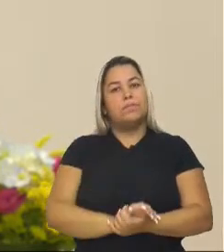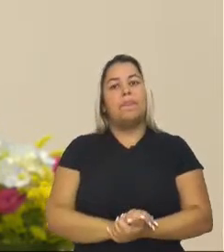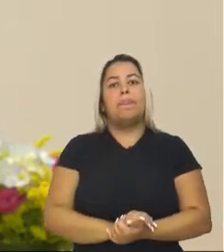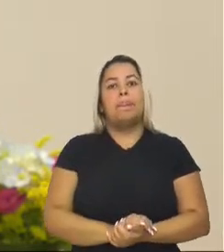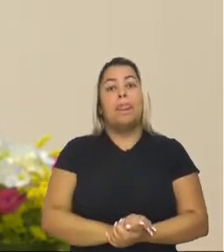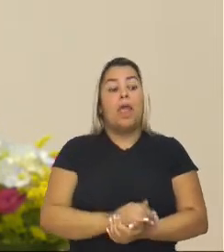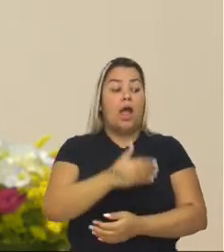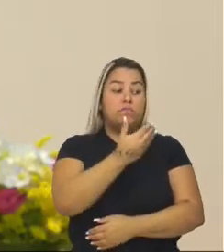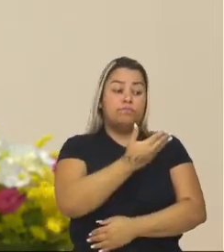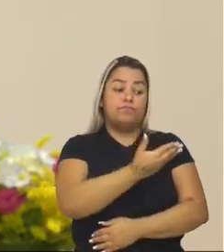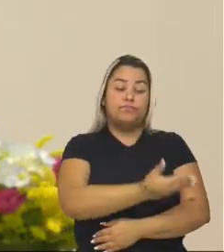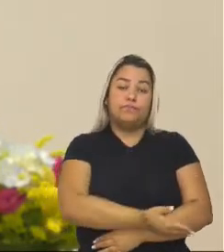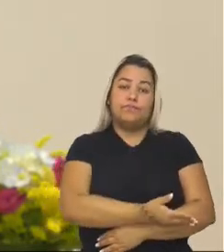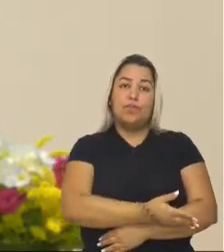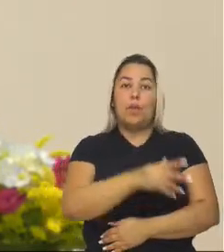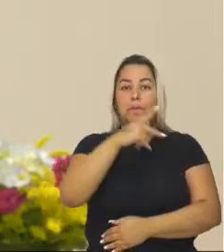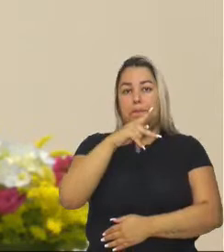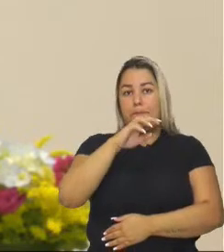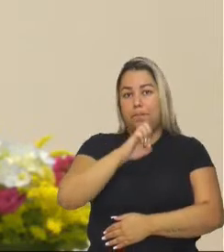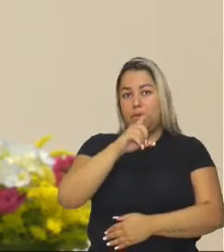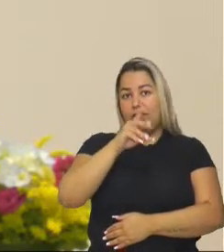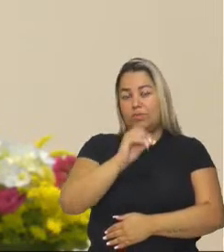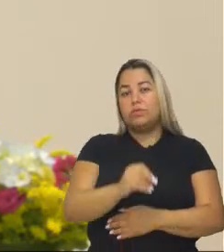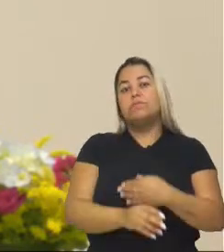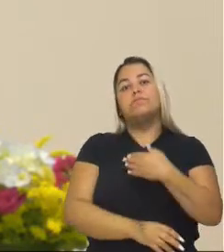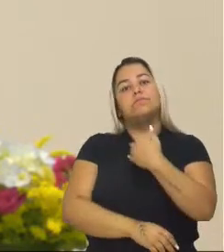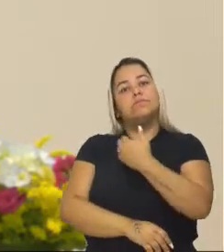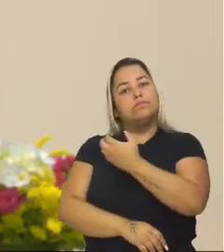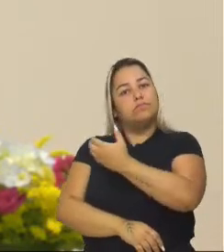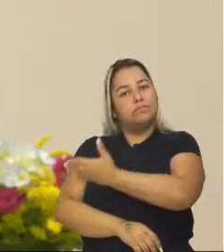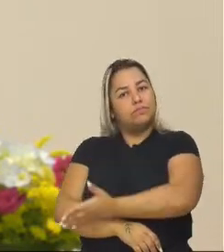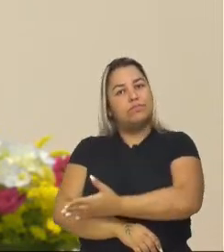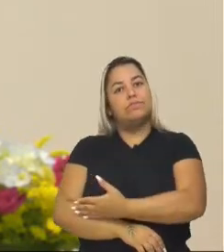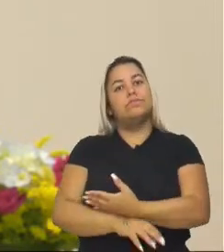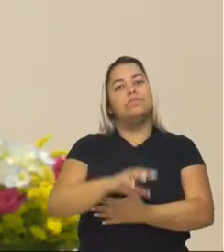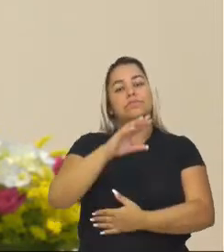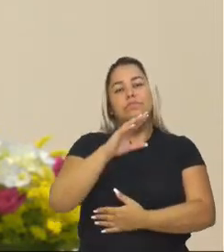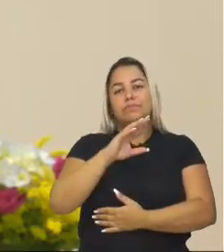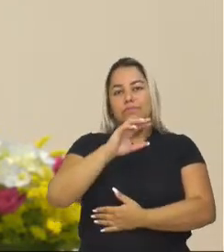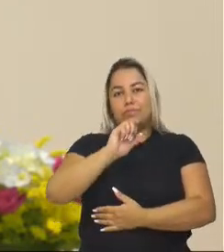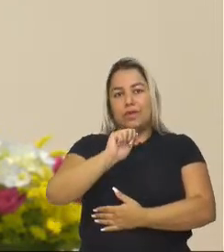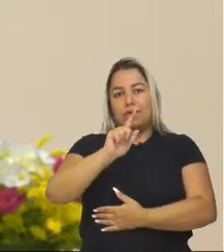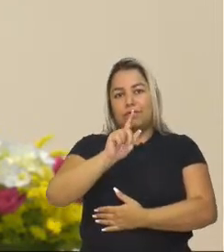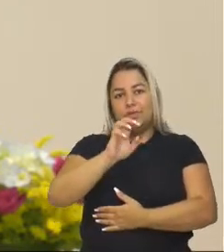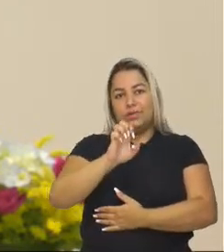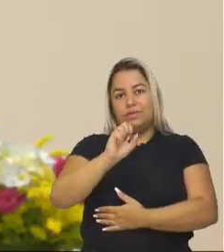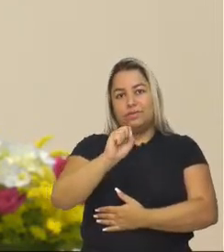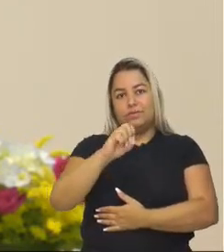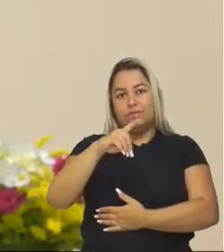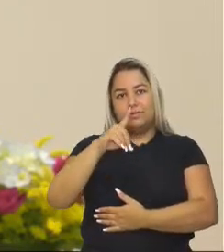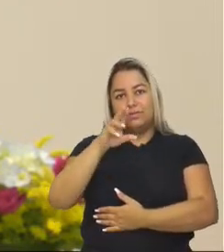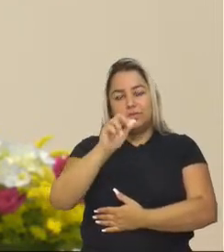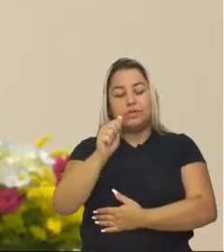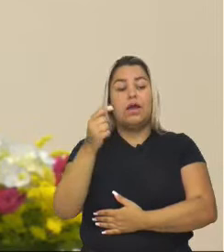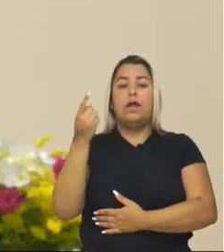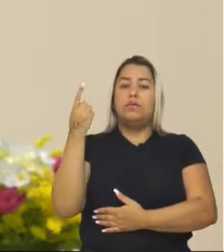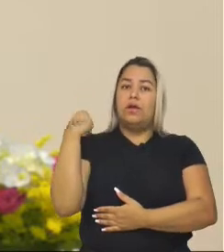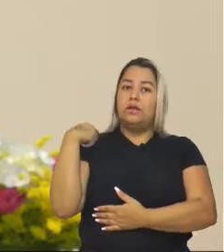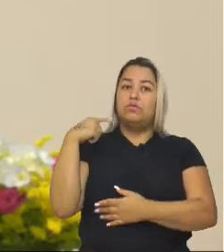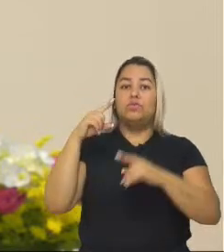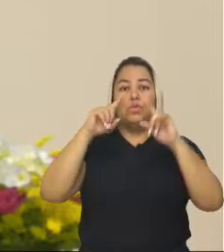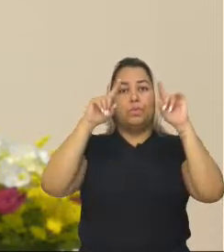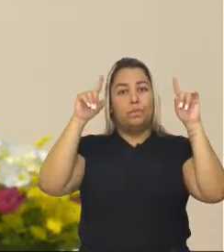Ao meu lado direito está o Pedro Paulo, ao meu lado esquerdo está a conselheira Alessandra, e atrás de mim o